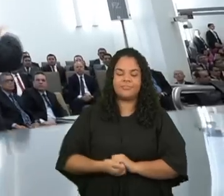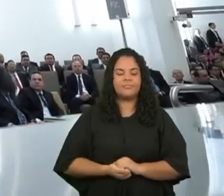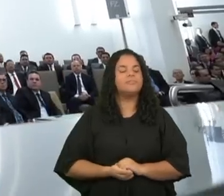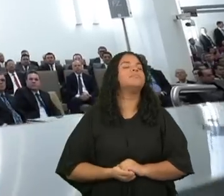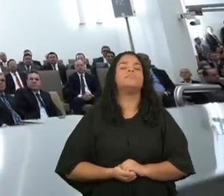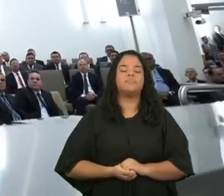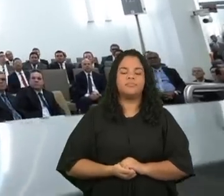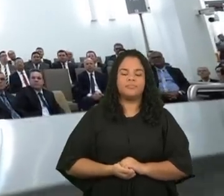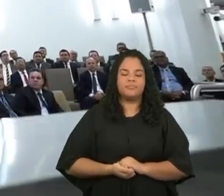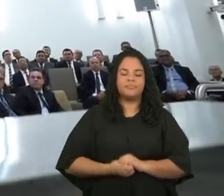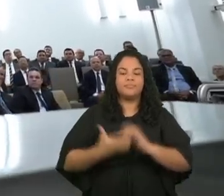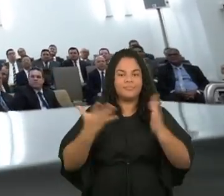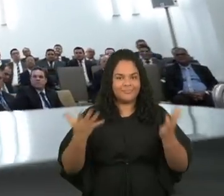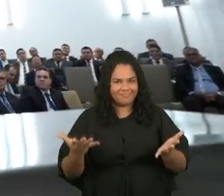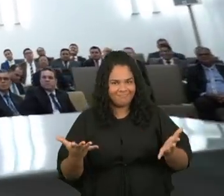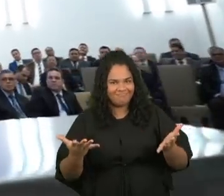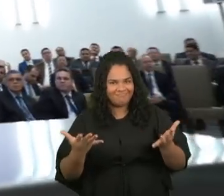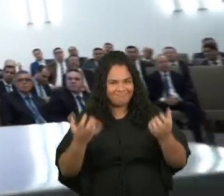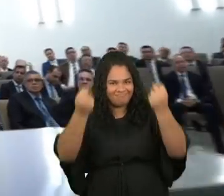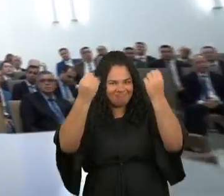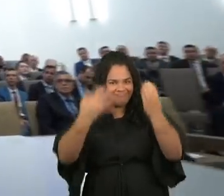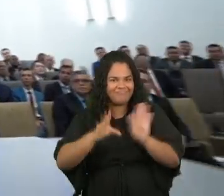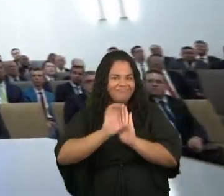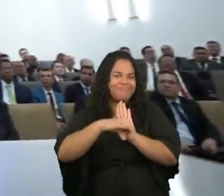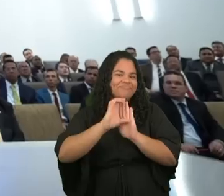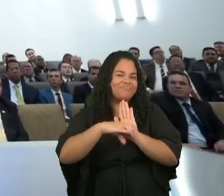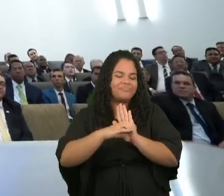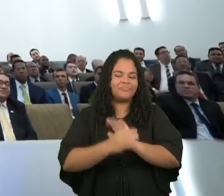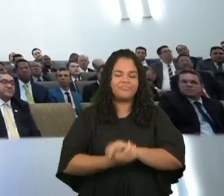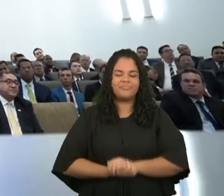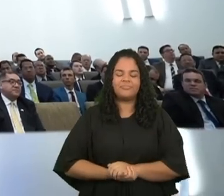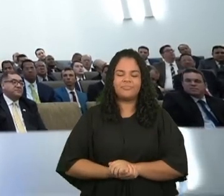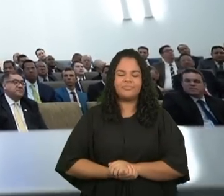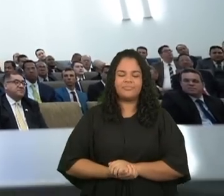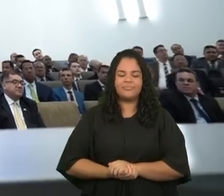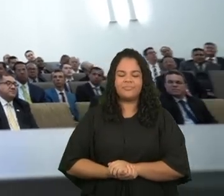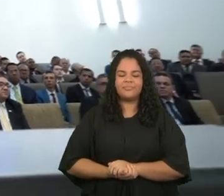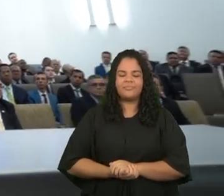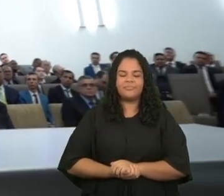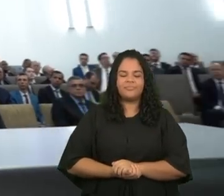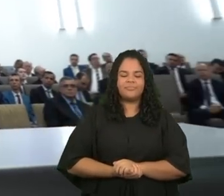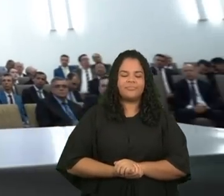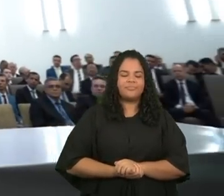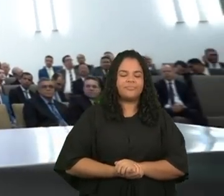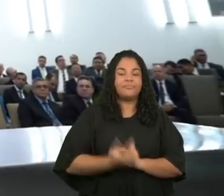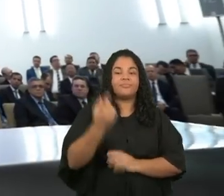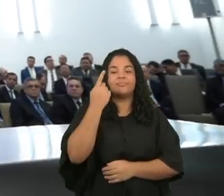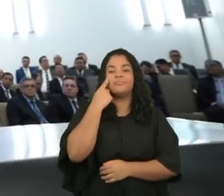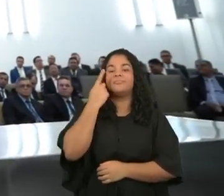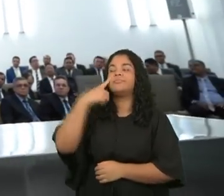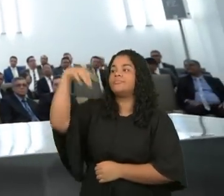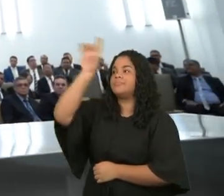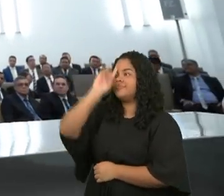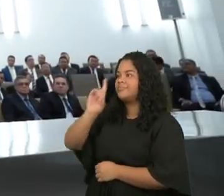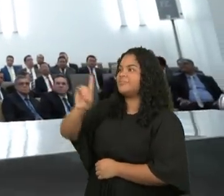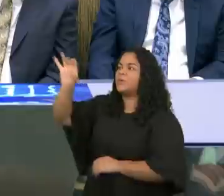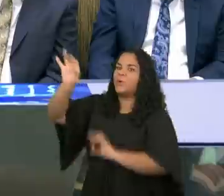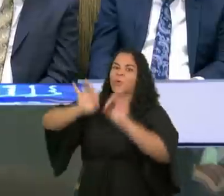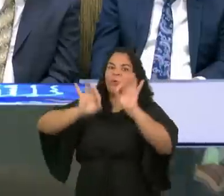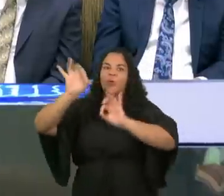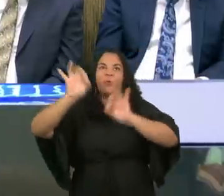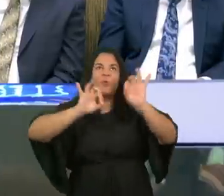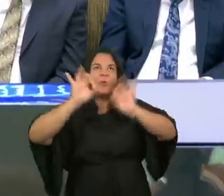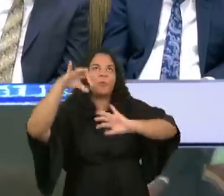Então vamos lá para as digitais de Deus. Escuta aqui. Deus fez o espaço e o tempo. Gênesis capítulo